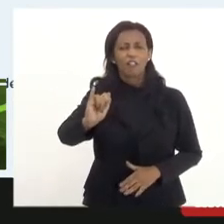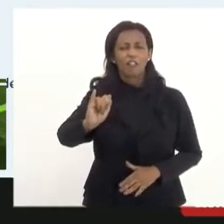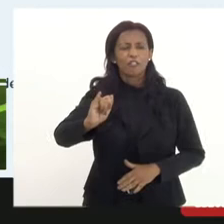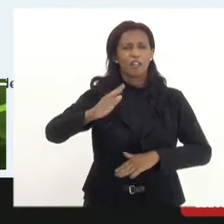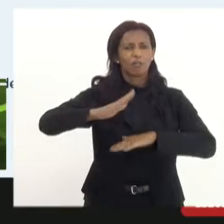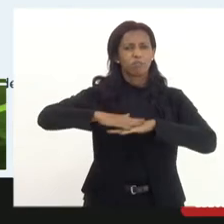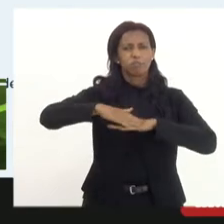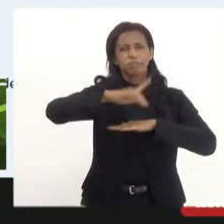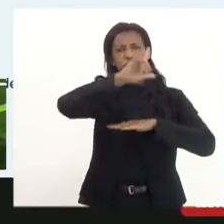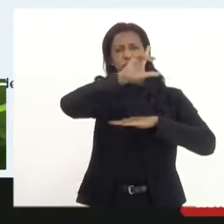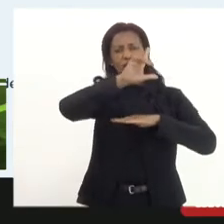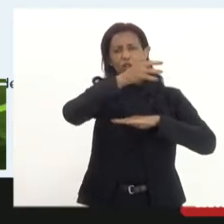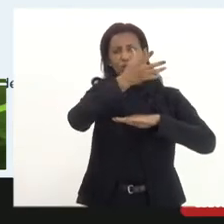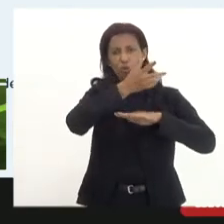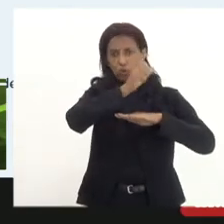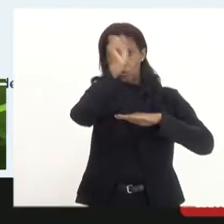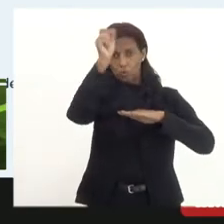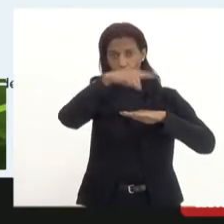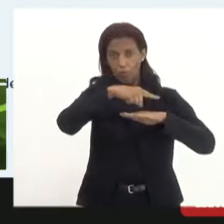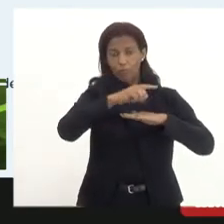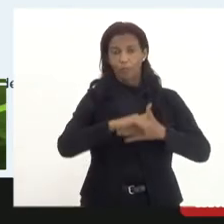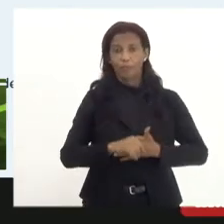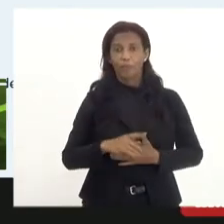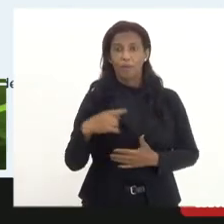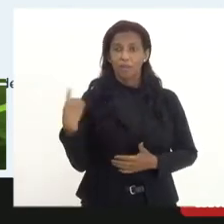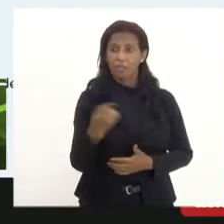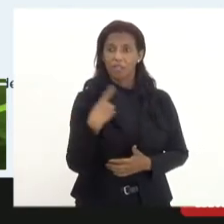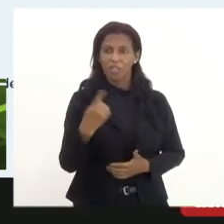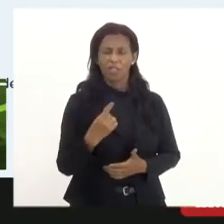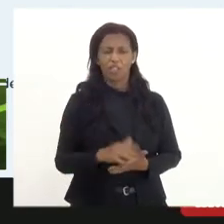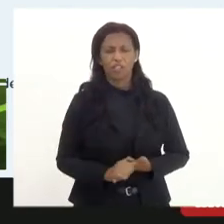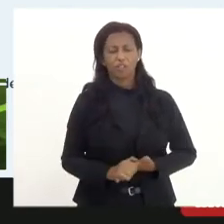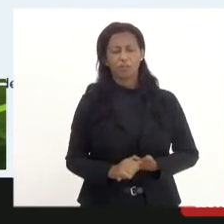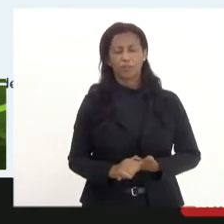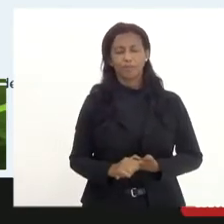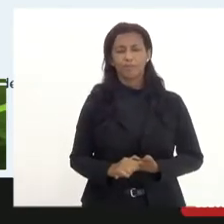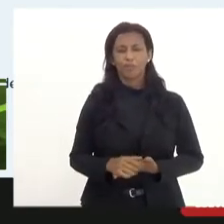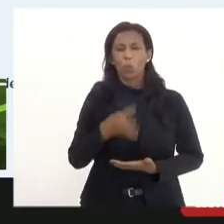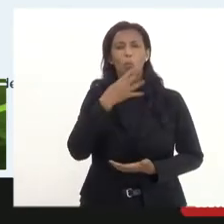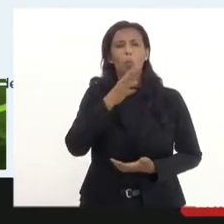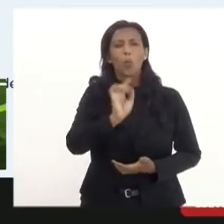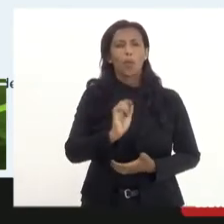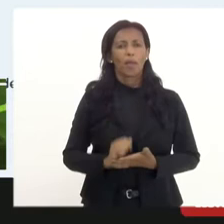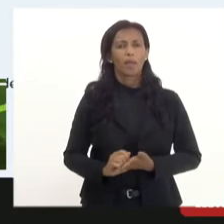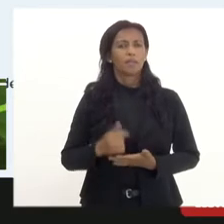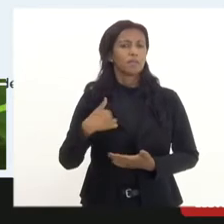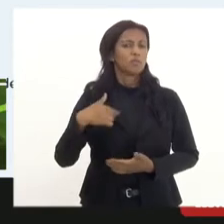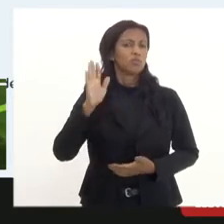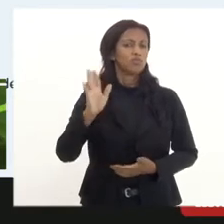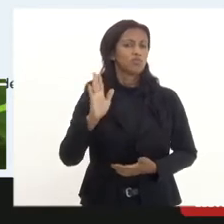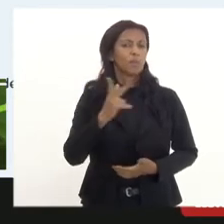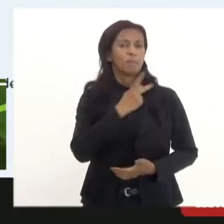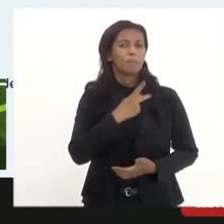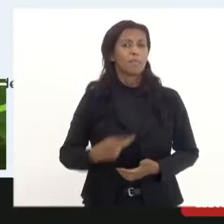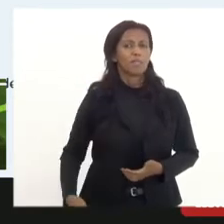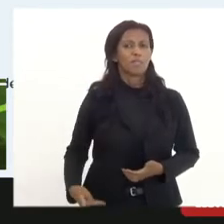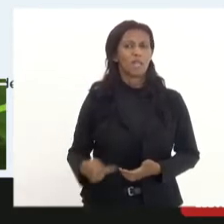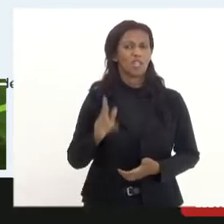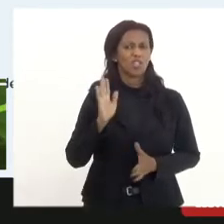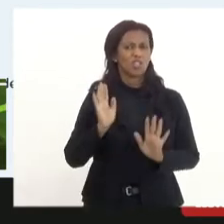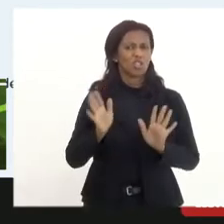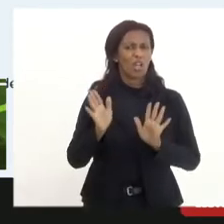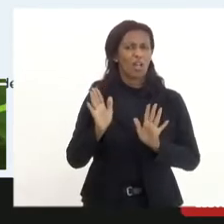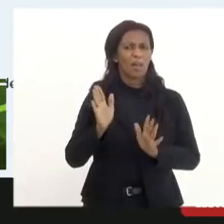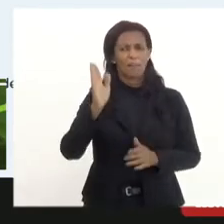2050. Para quem conhece, nosso CEO Anderson Pedal já foi presidente do Brasil, então